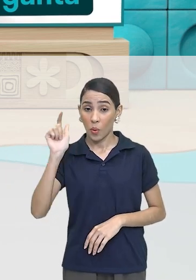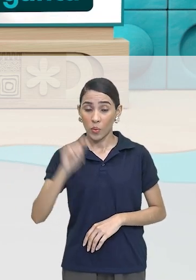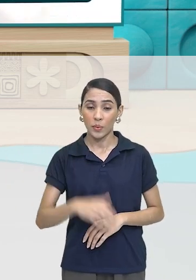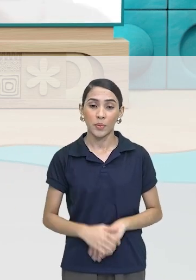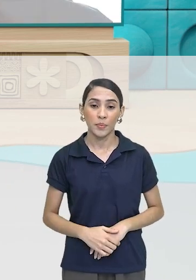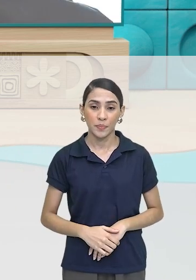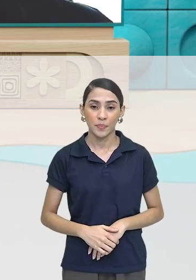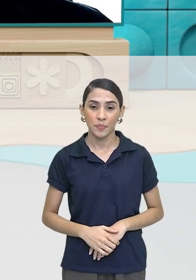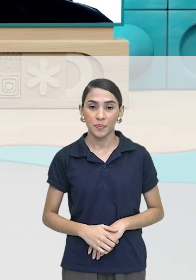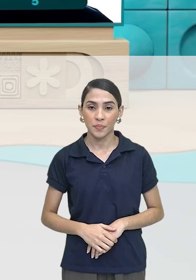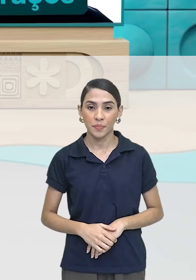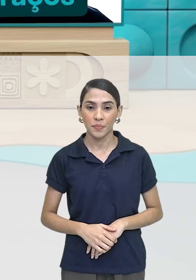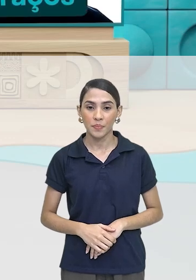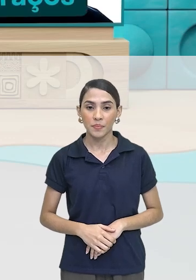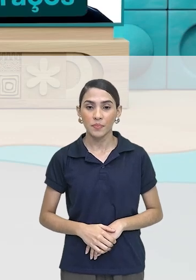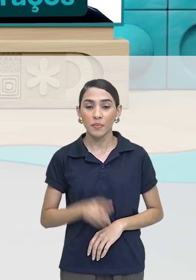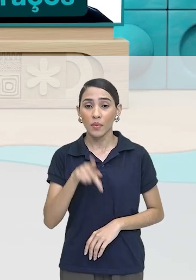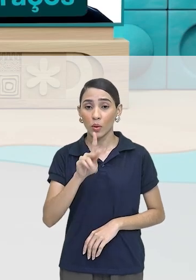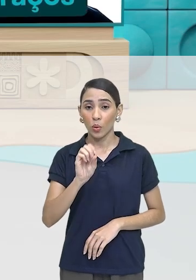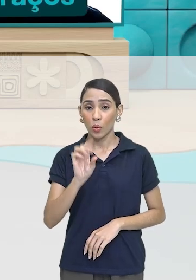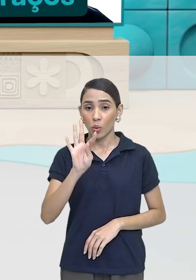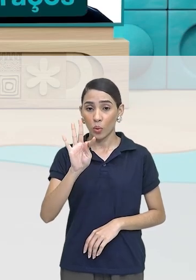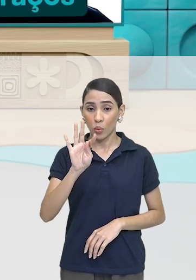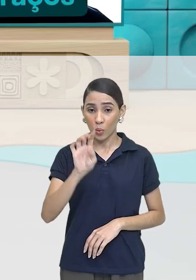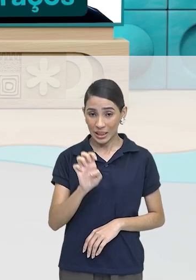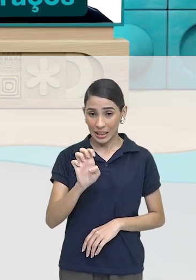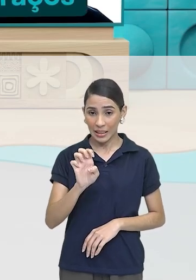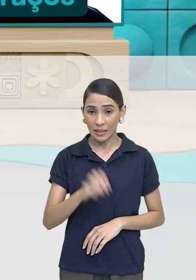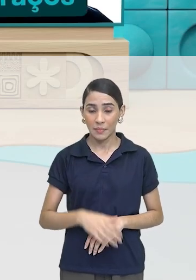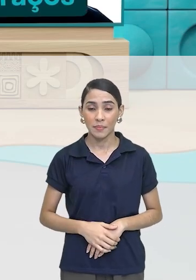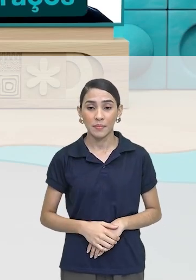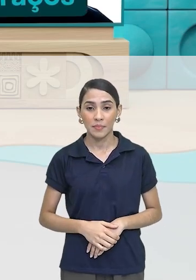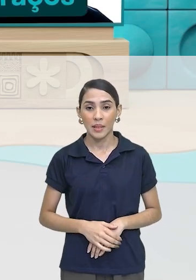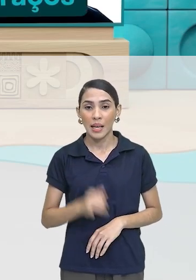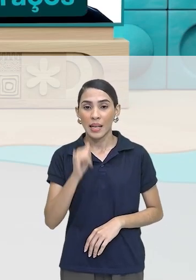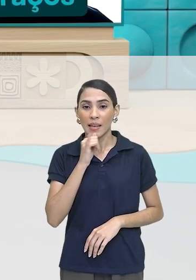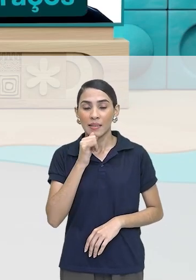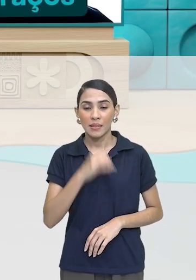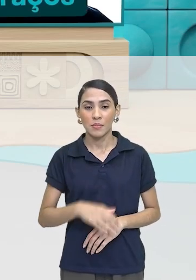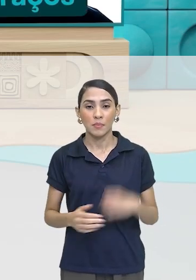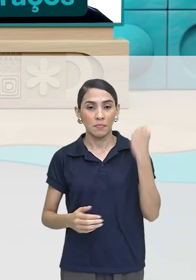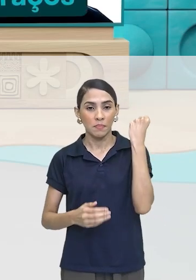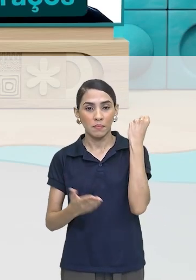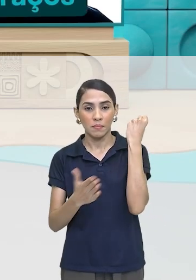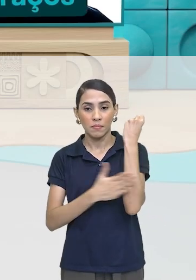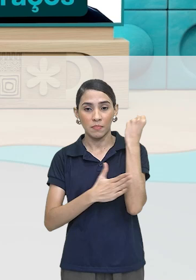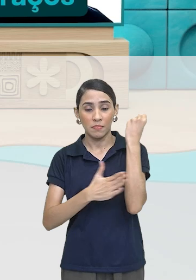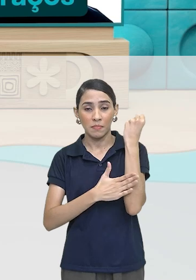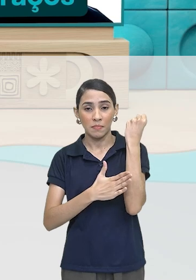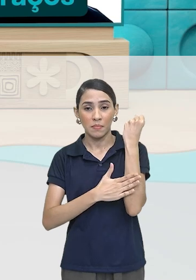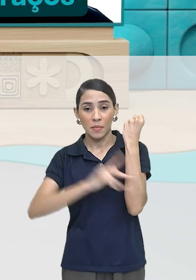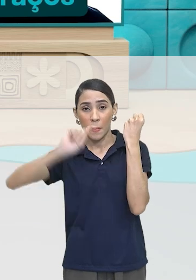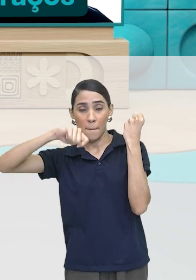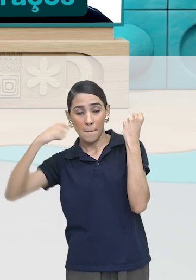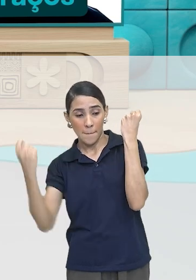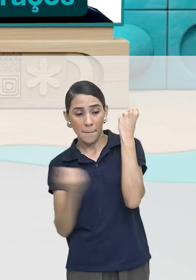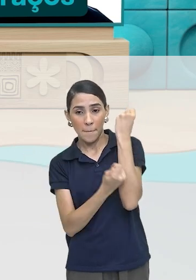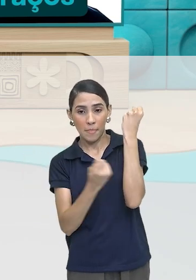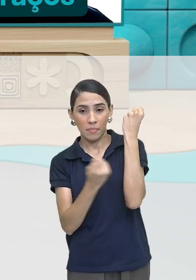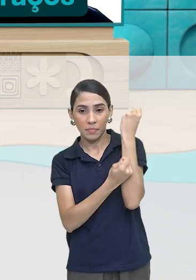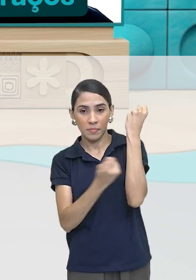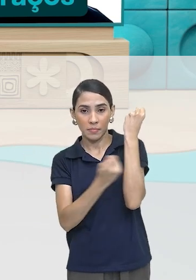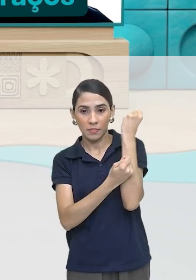golpe perfeito é o kote, que é o antigolpe, que é o golpe, na verdade,